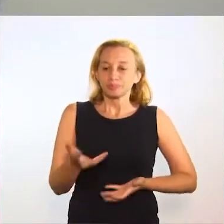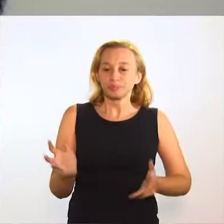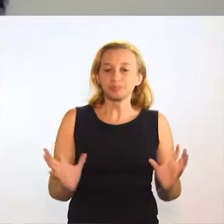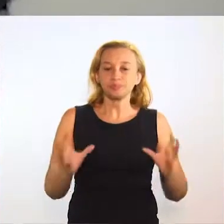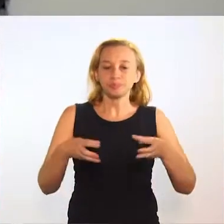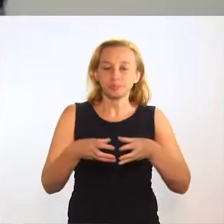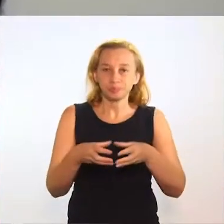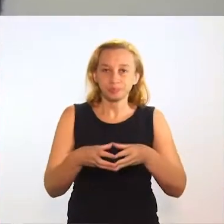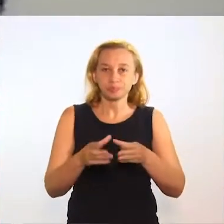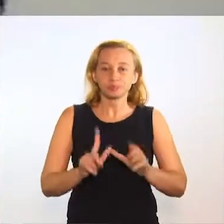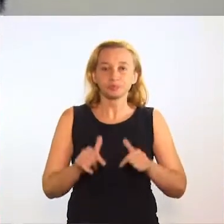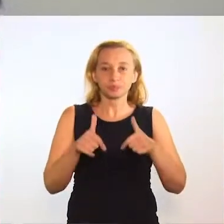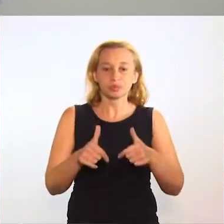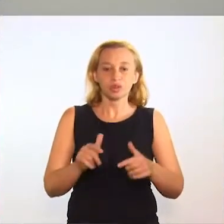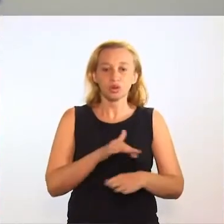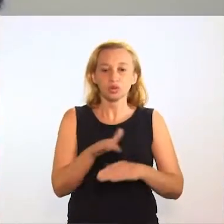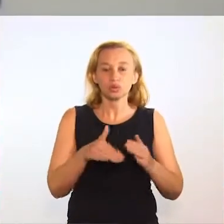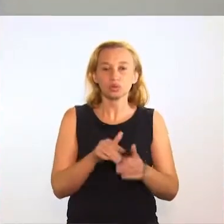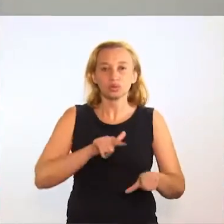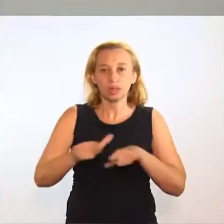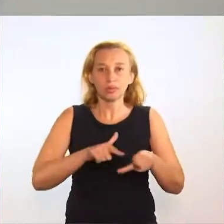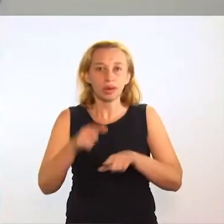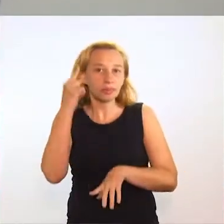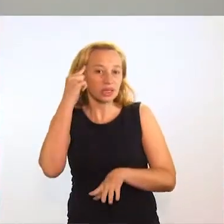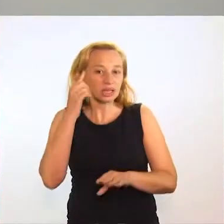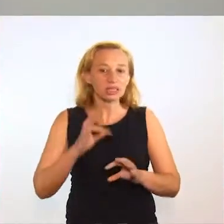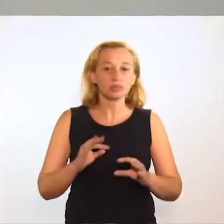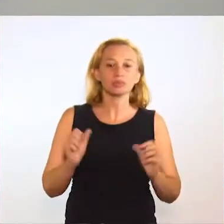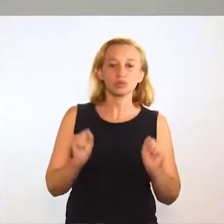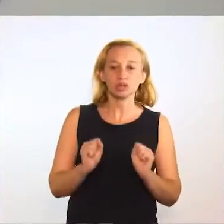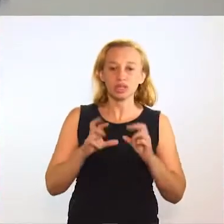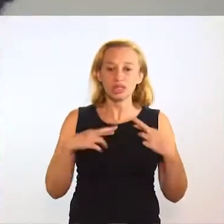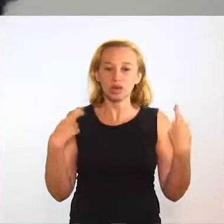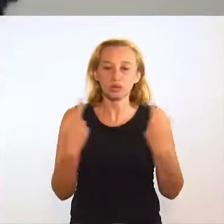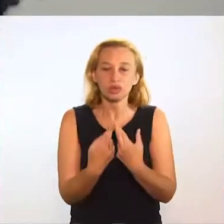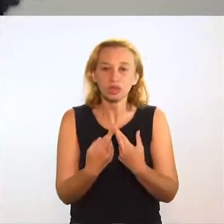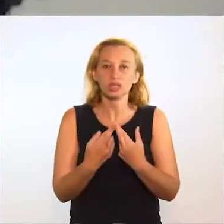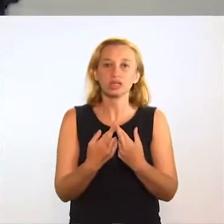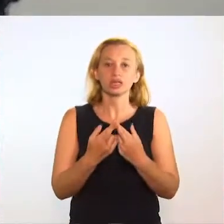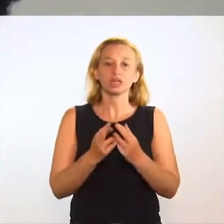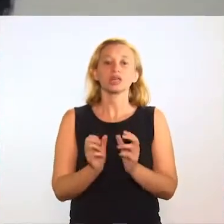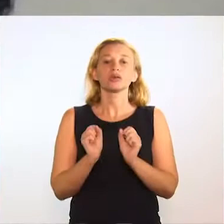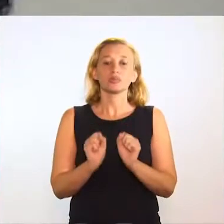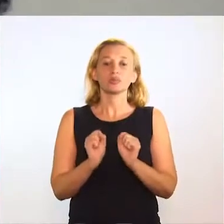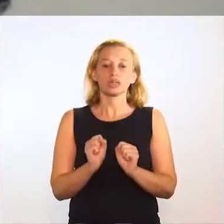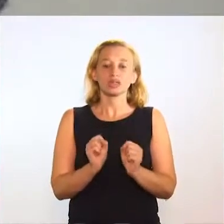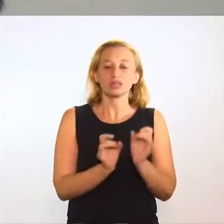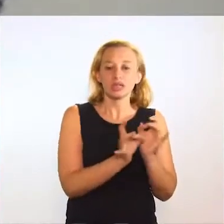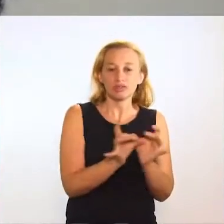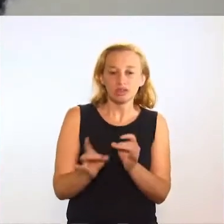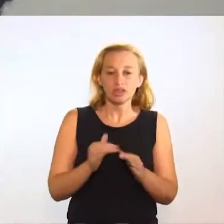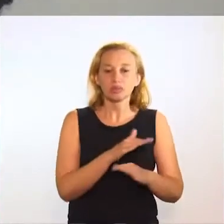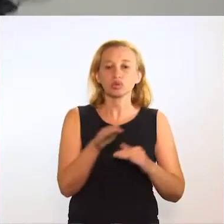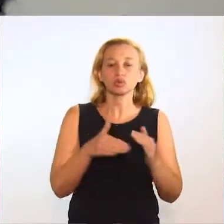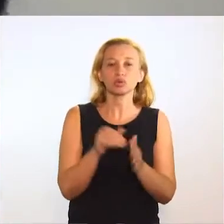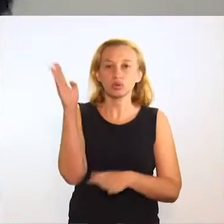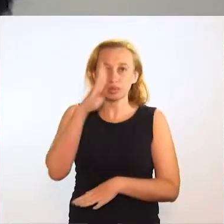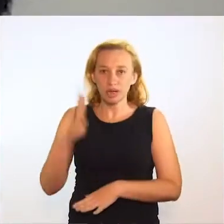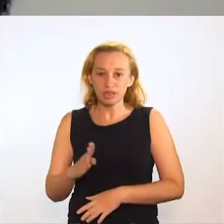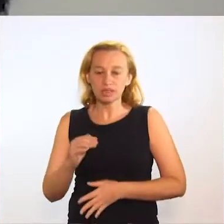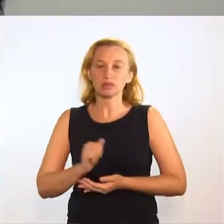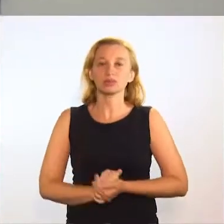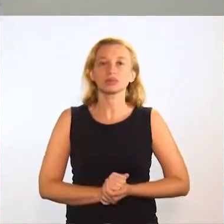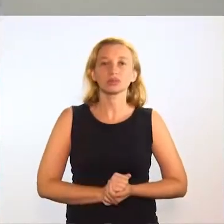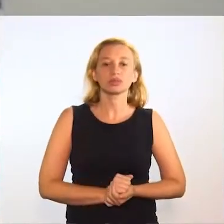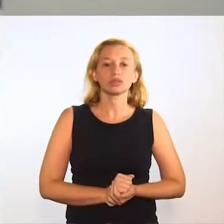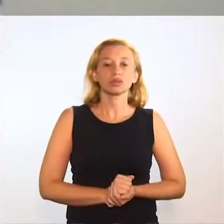gostamos de fazer coletivamente e todo o trabalho foi pensado para que a gente pudesse reunir na sede e a gente de poder fazer essa venda para o Brasil todo. Então,